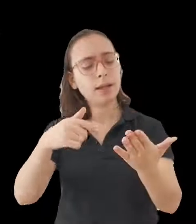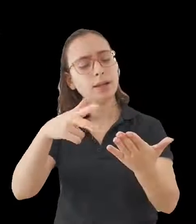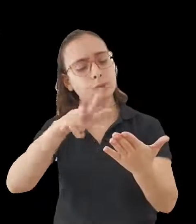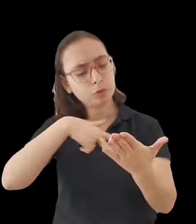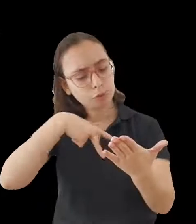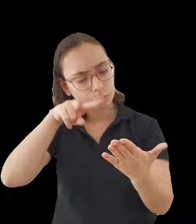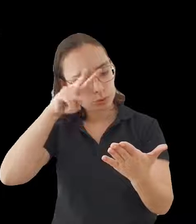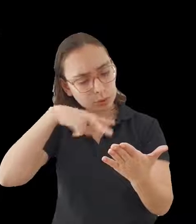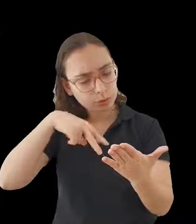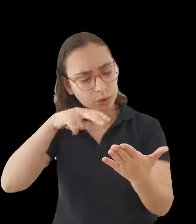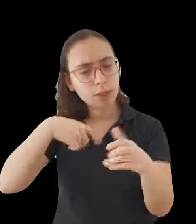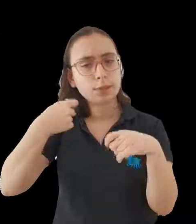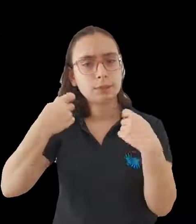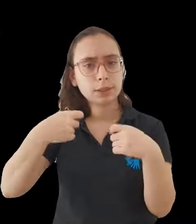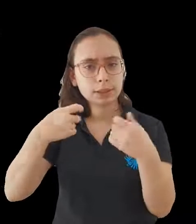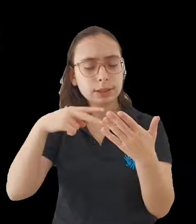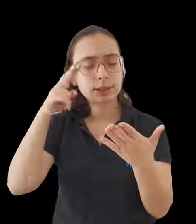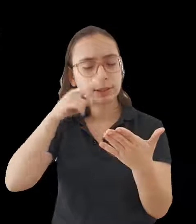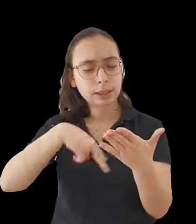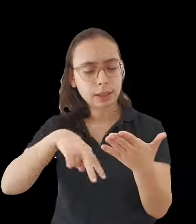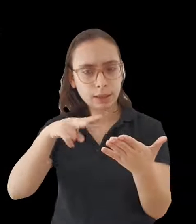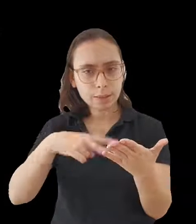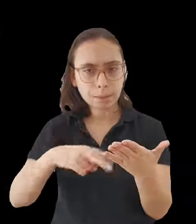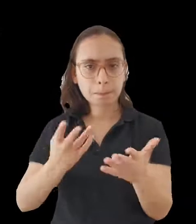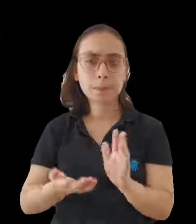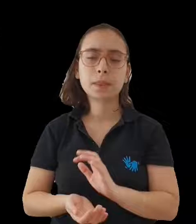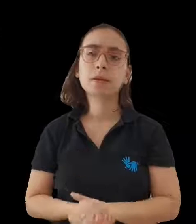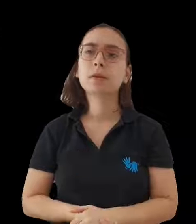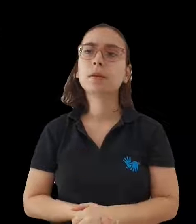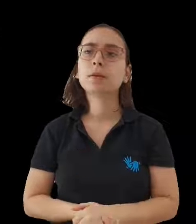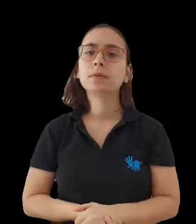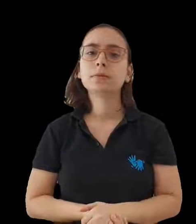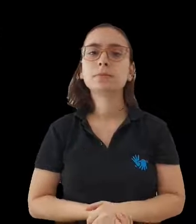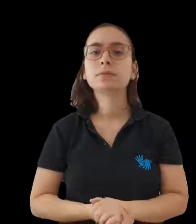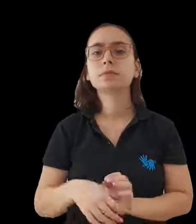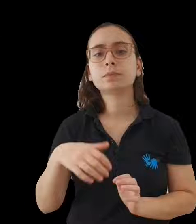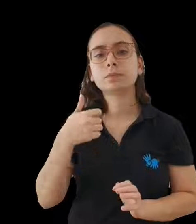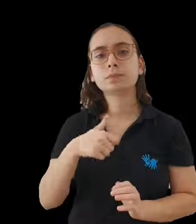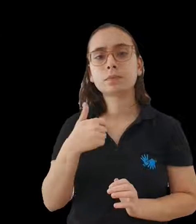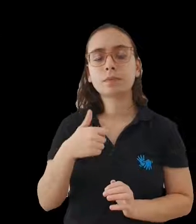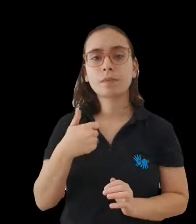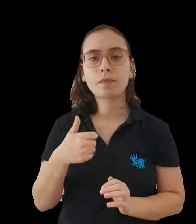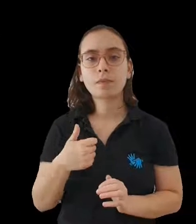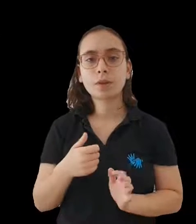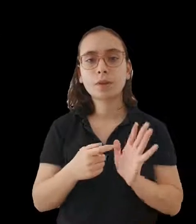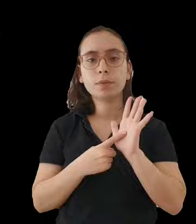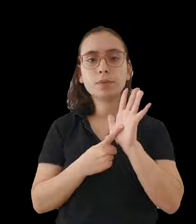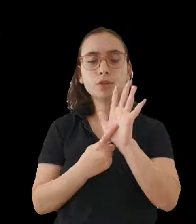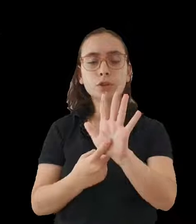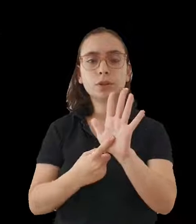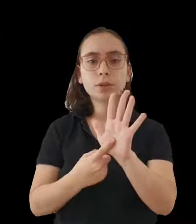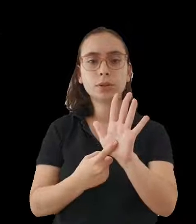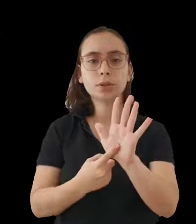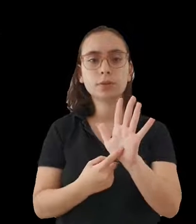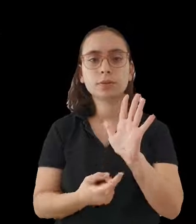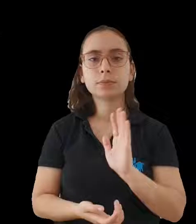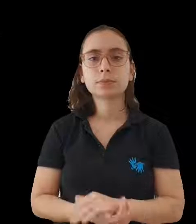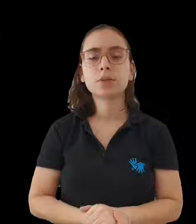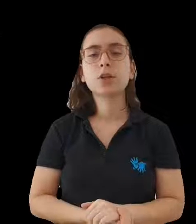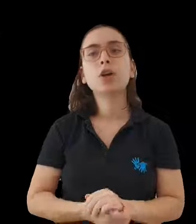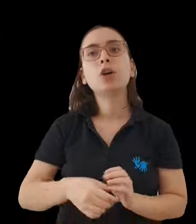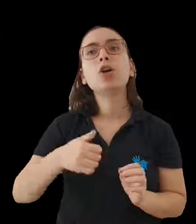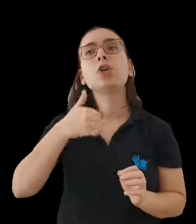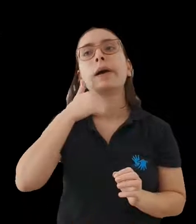que ser lido como está lá, né? Então, a primeira coisa que eu queria que vocês mostrassem, olha só, a Milena está com a princesa na